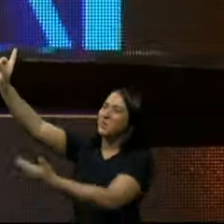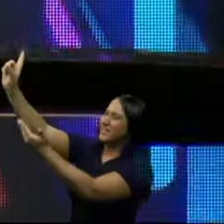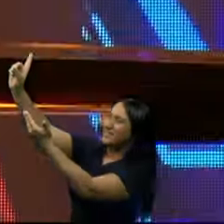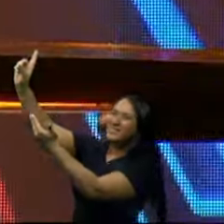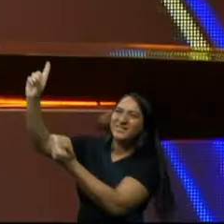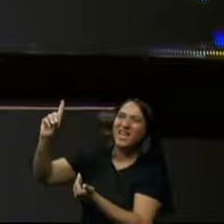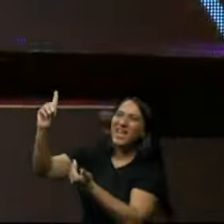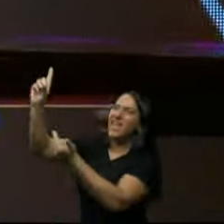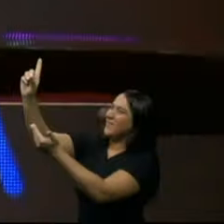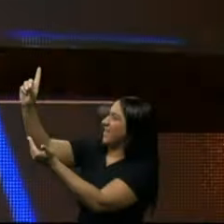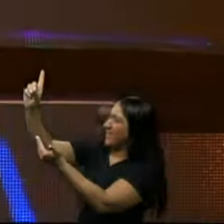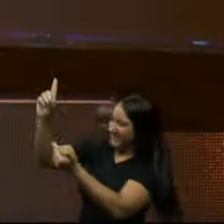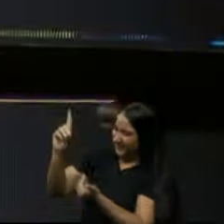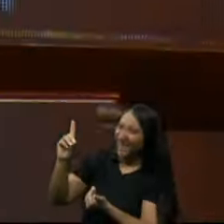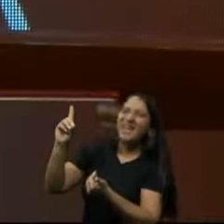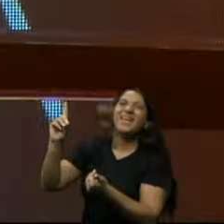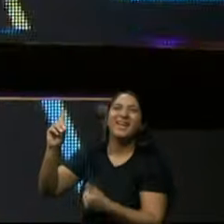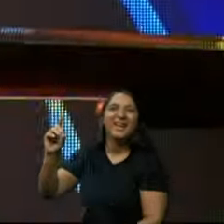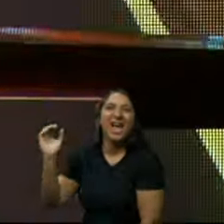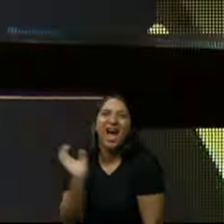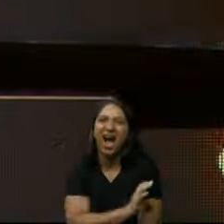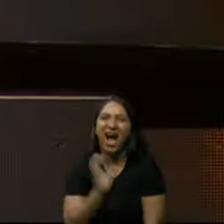vem um